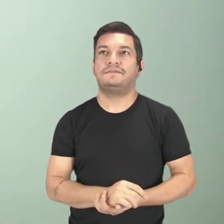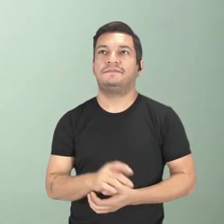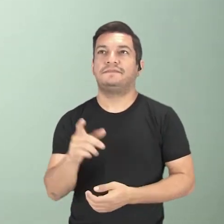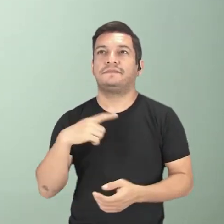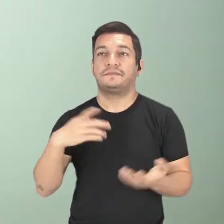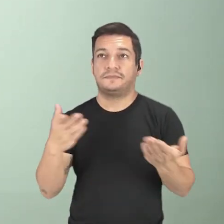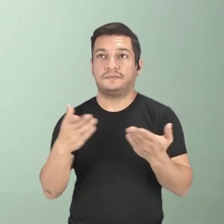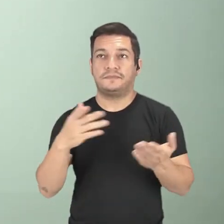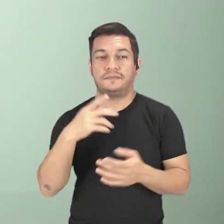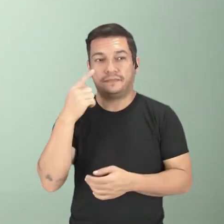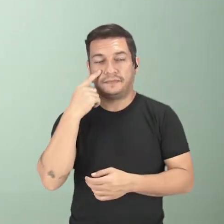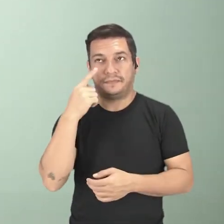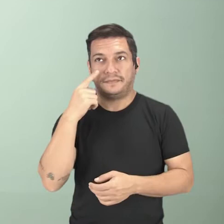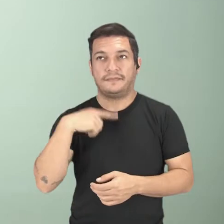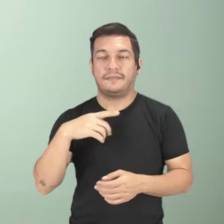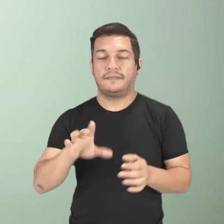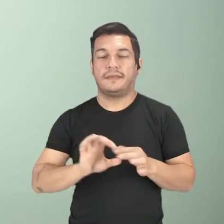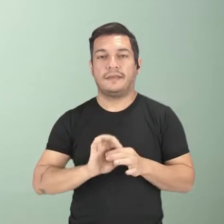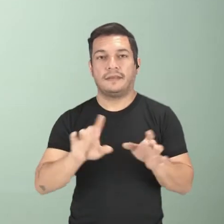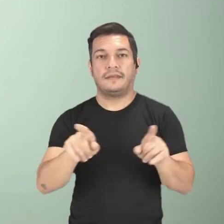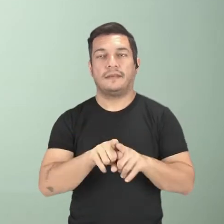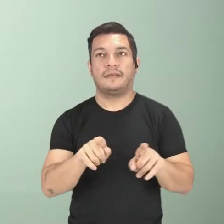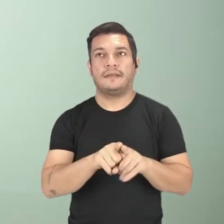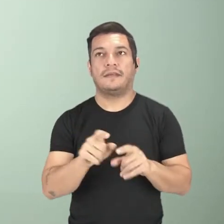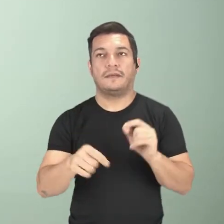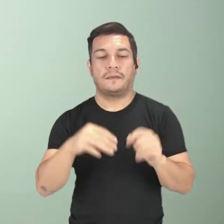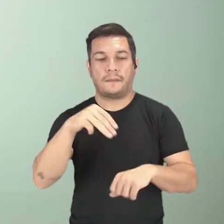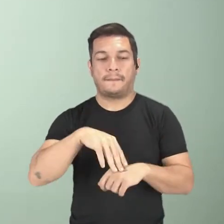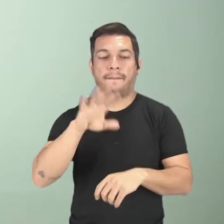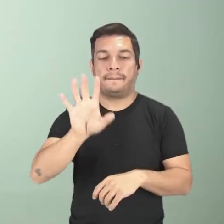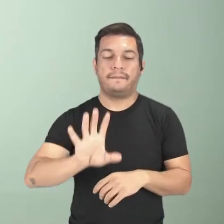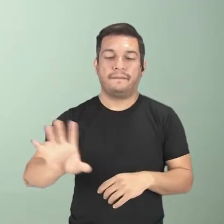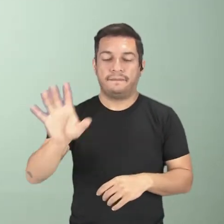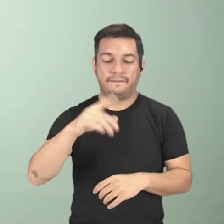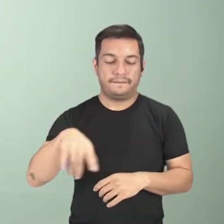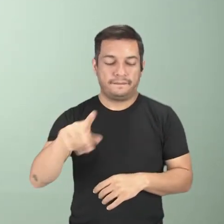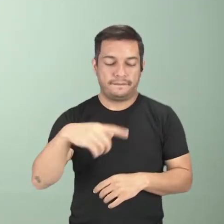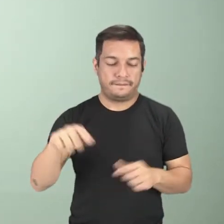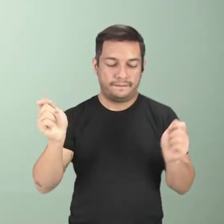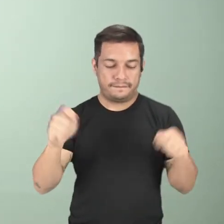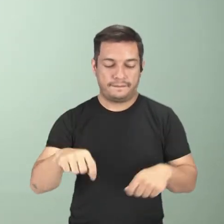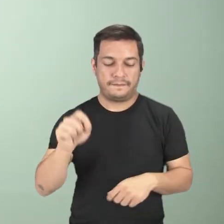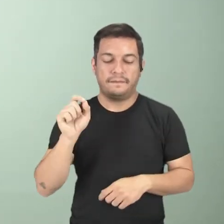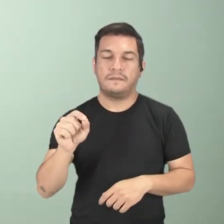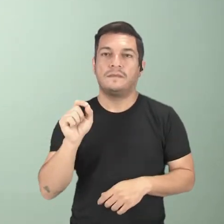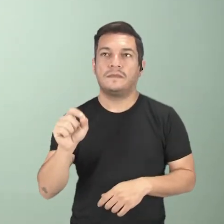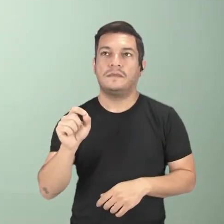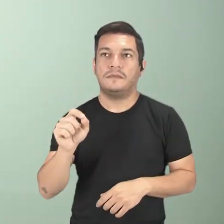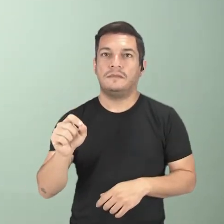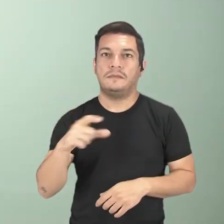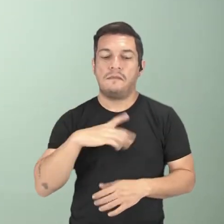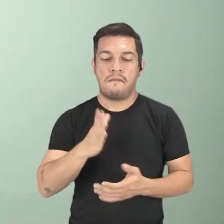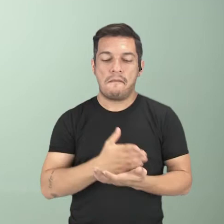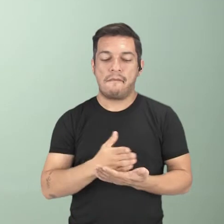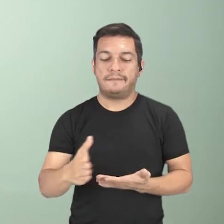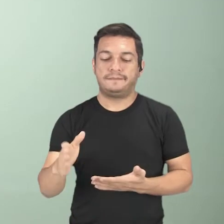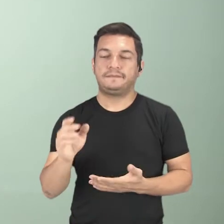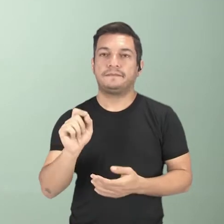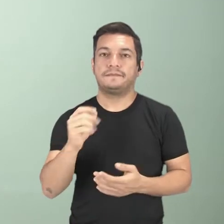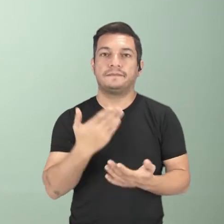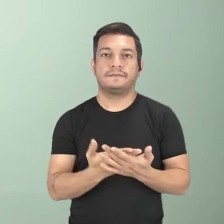hoje. E eu deixei também aquele mapazinho para que vocês pudessem já começar